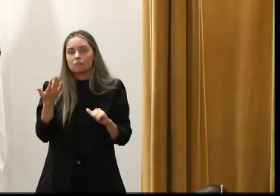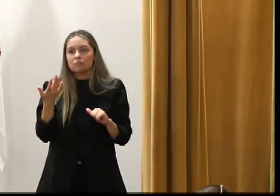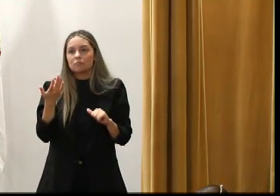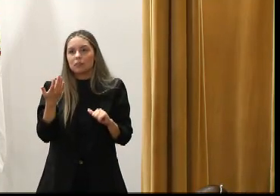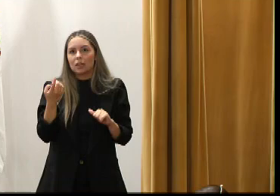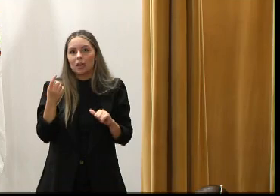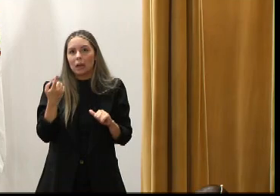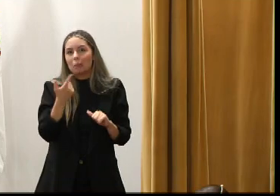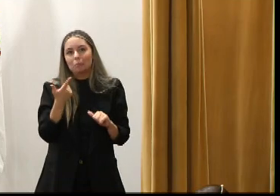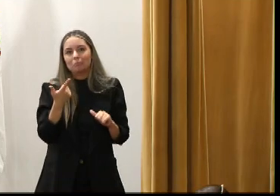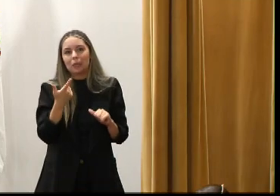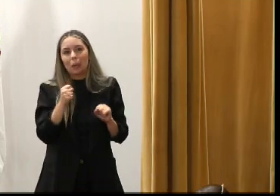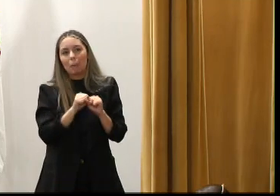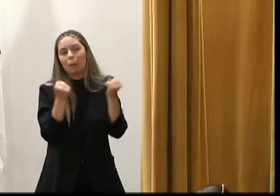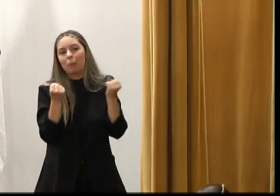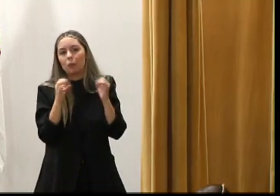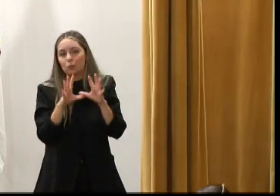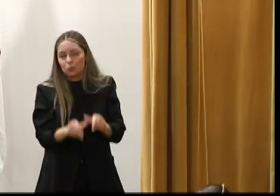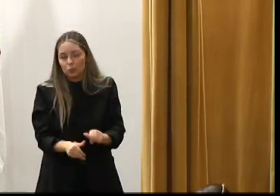não colapsar, de certa forma.